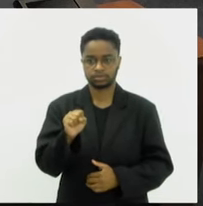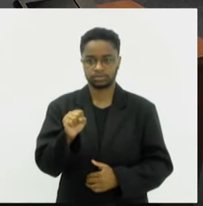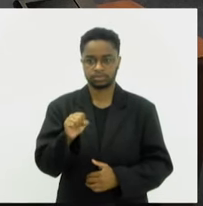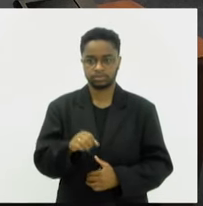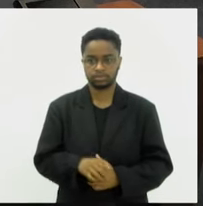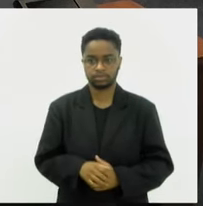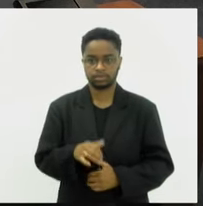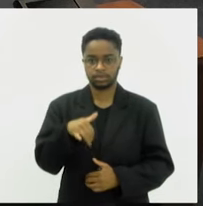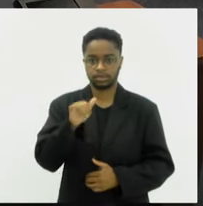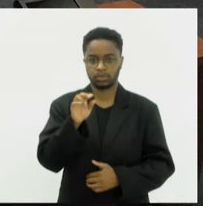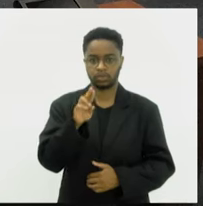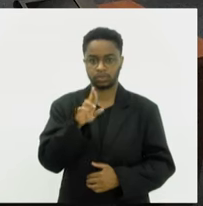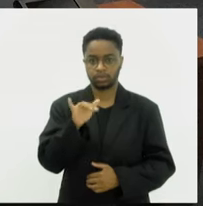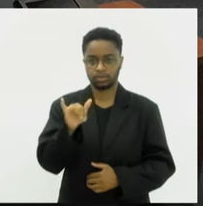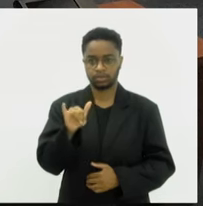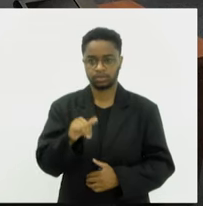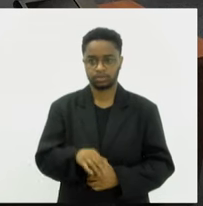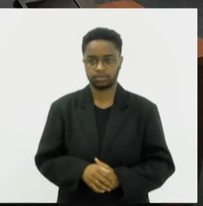E Yuri.